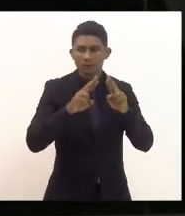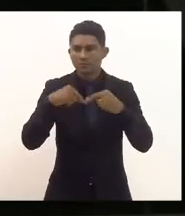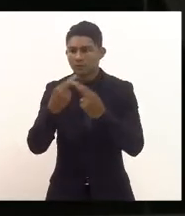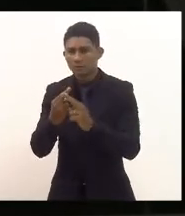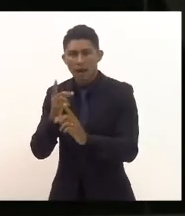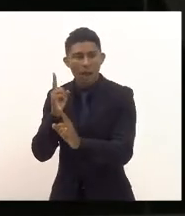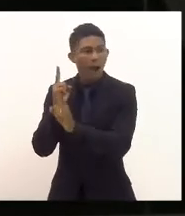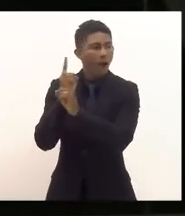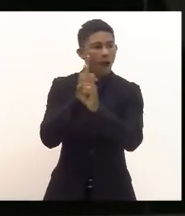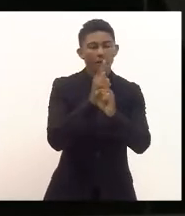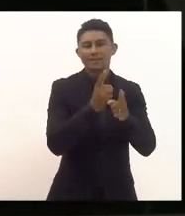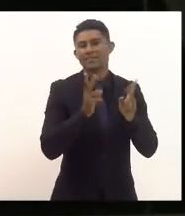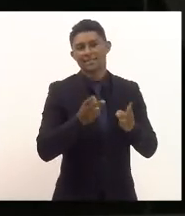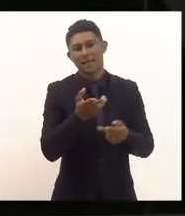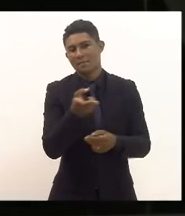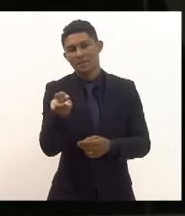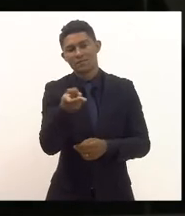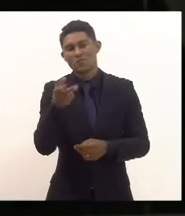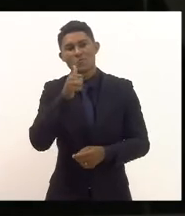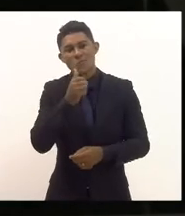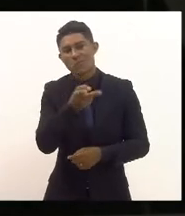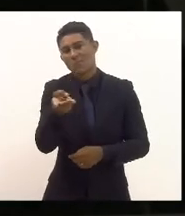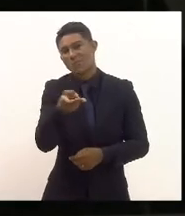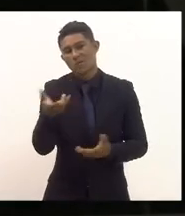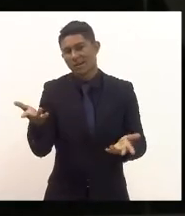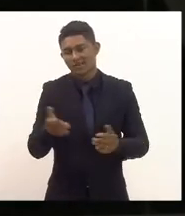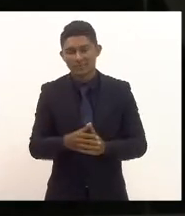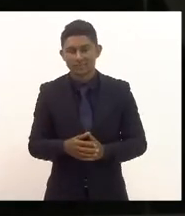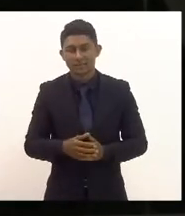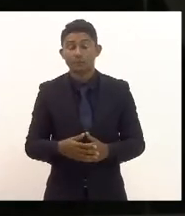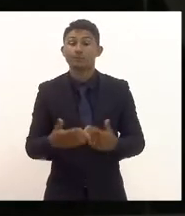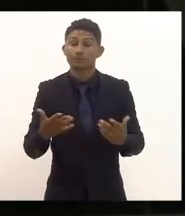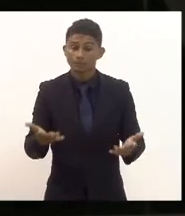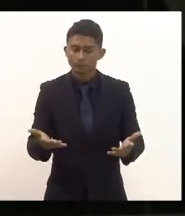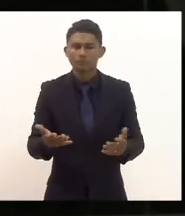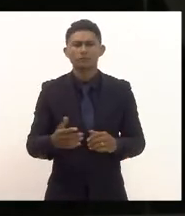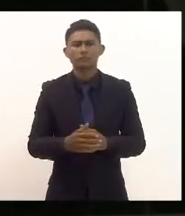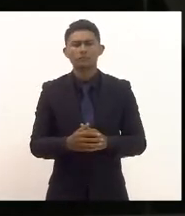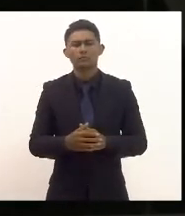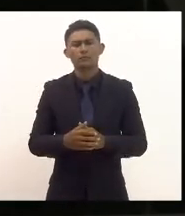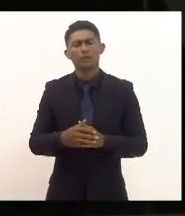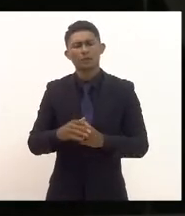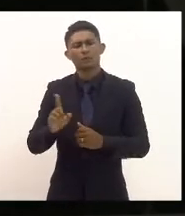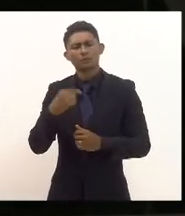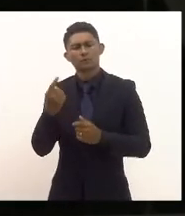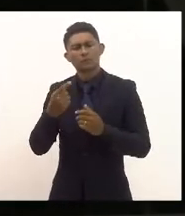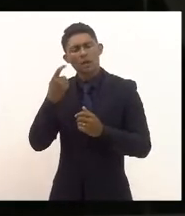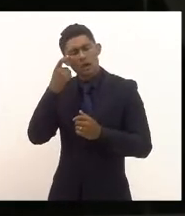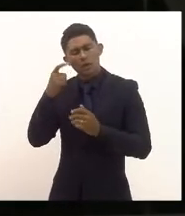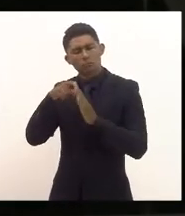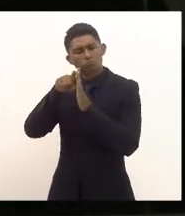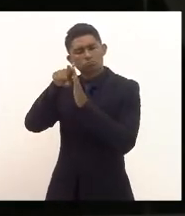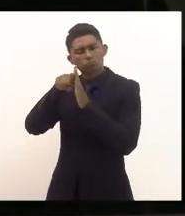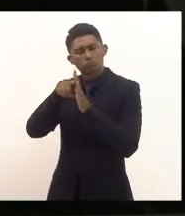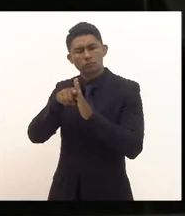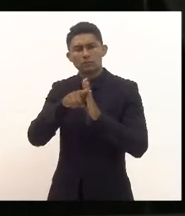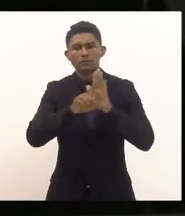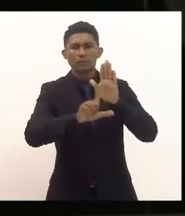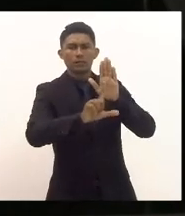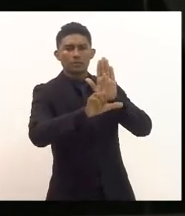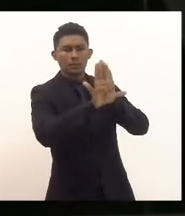públicas nos seminários é presidente nós foi a relacionar Easy né uma lei